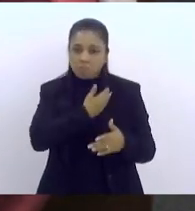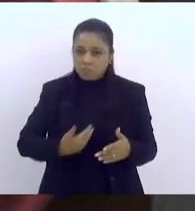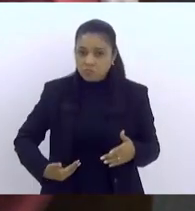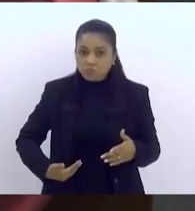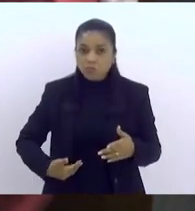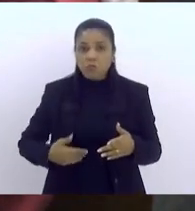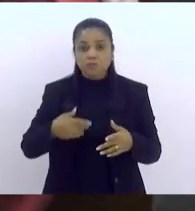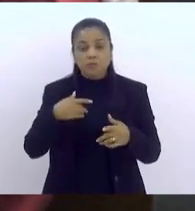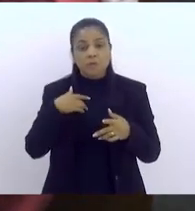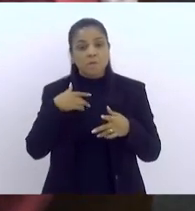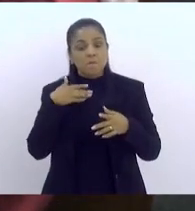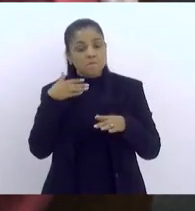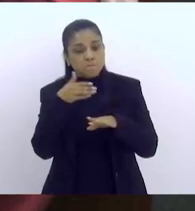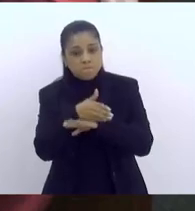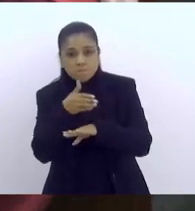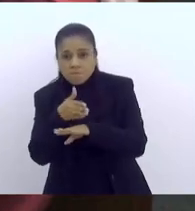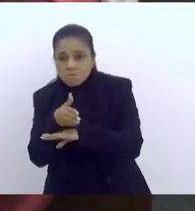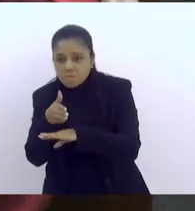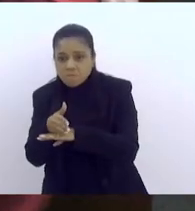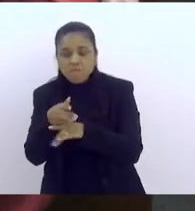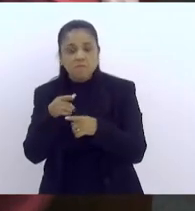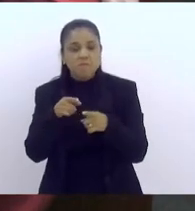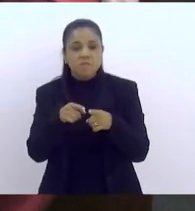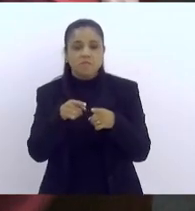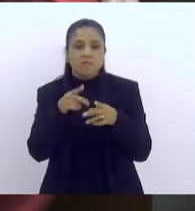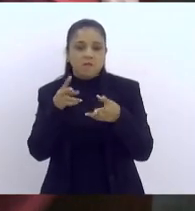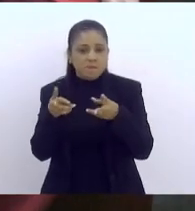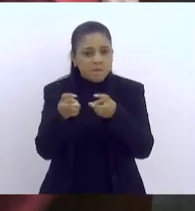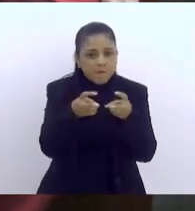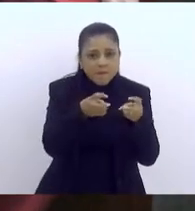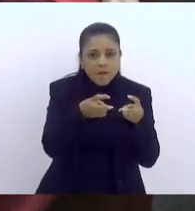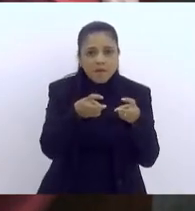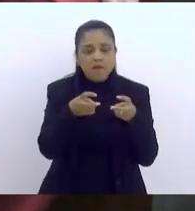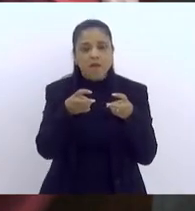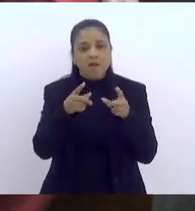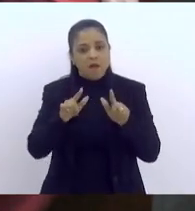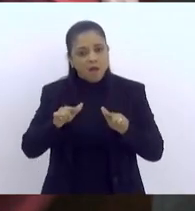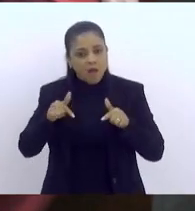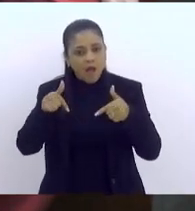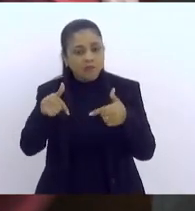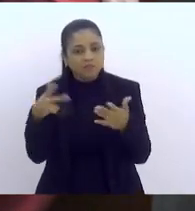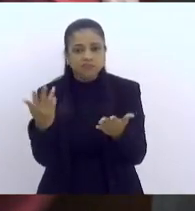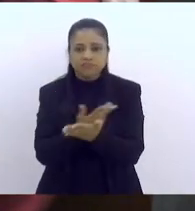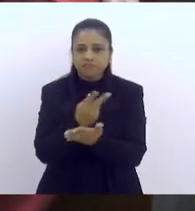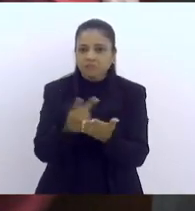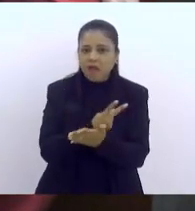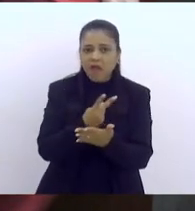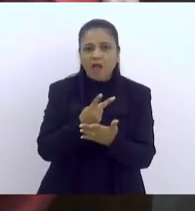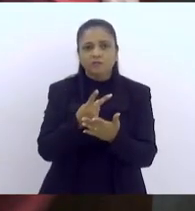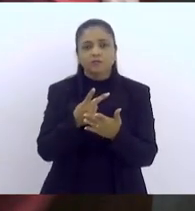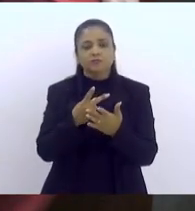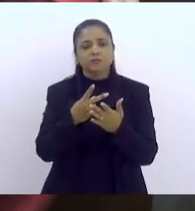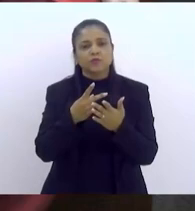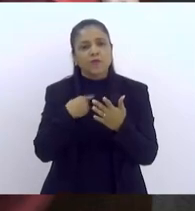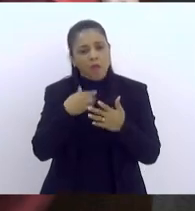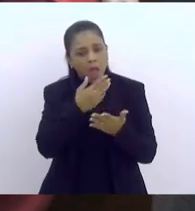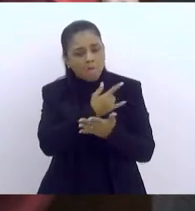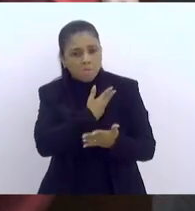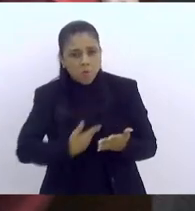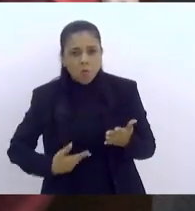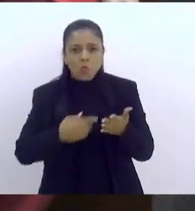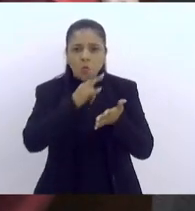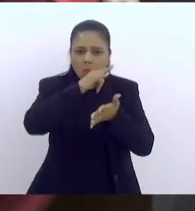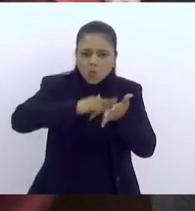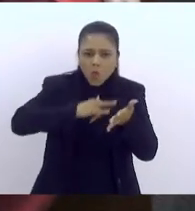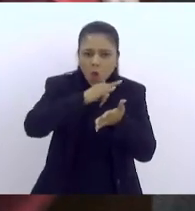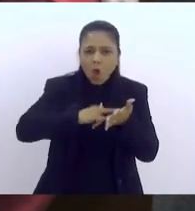presenciar ou tomar conhecimento, como foi a propagação desses atos, que venha a público realmente, emita notas, não só grave vídeo,